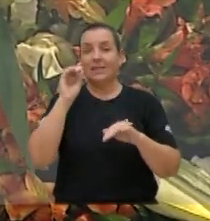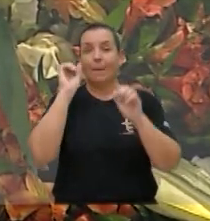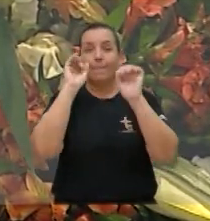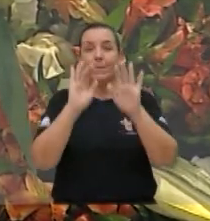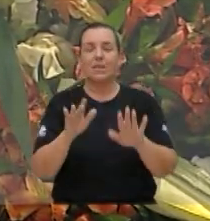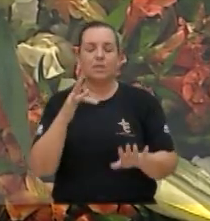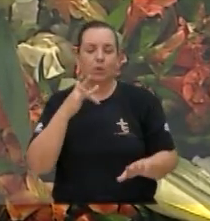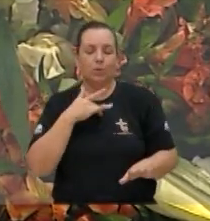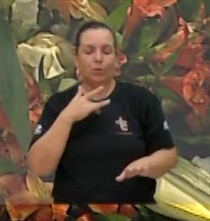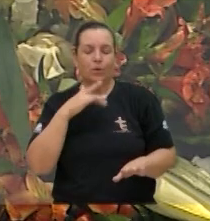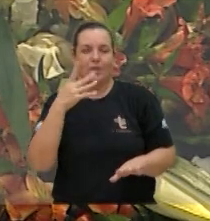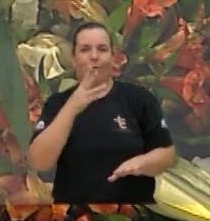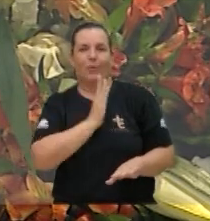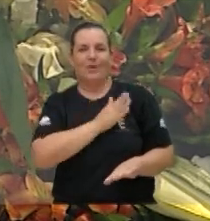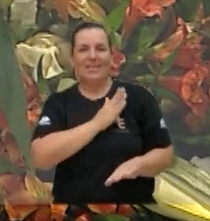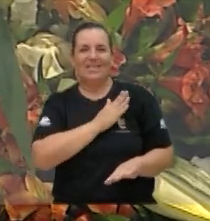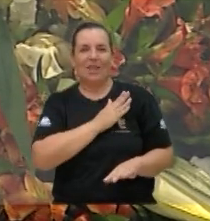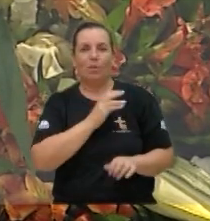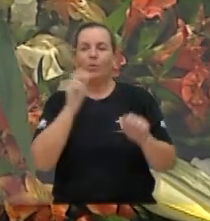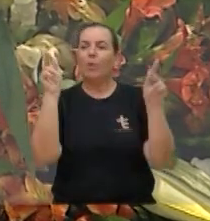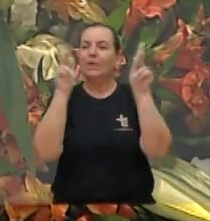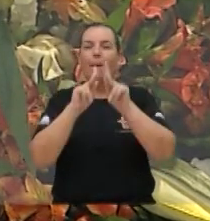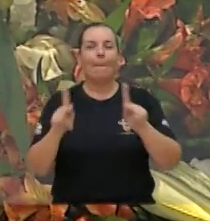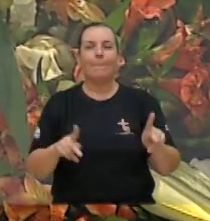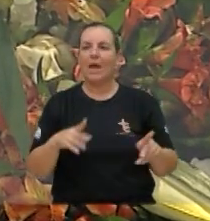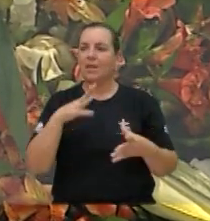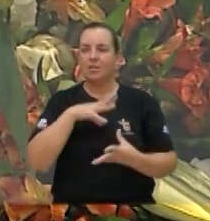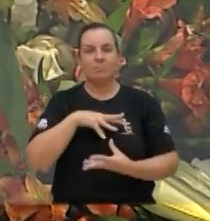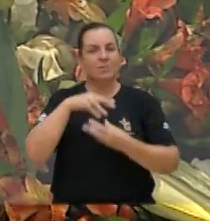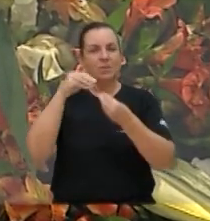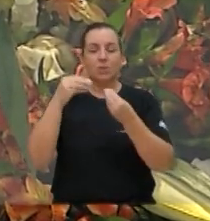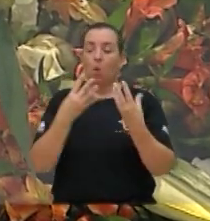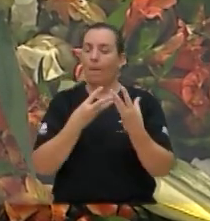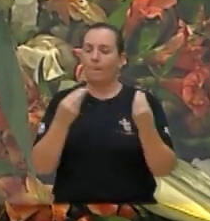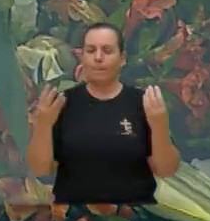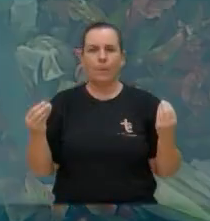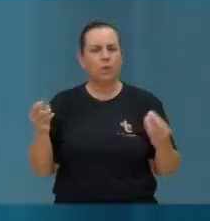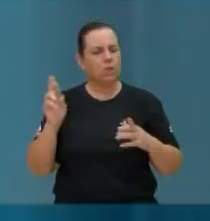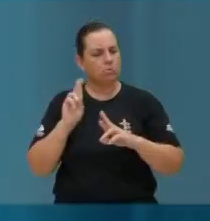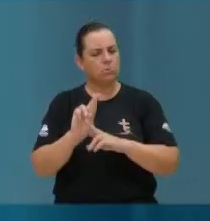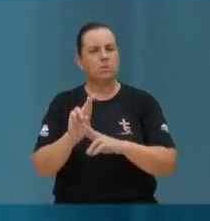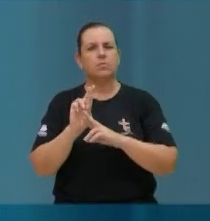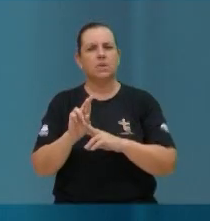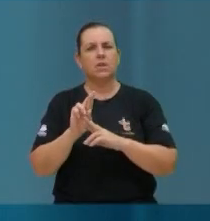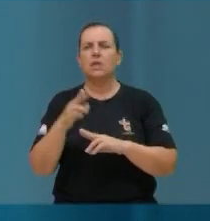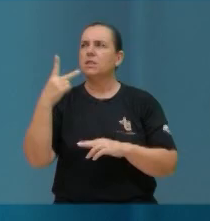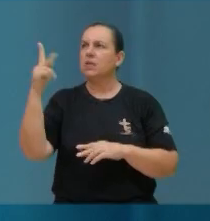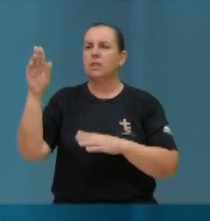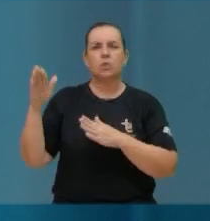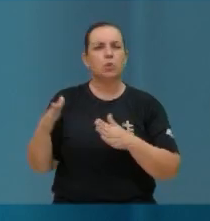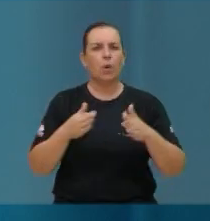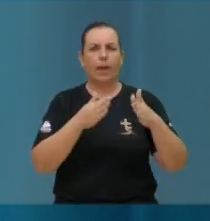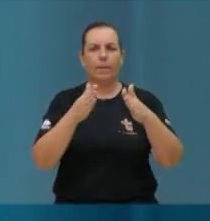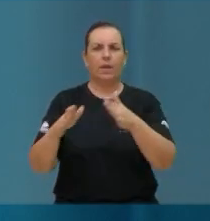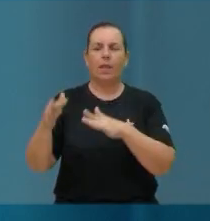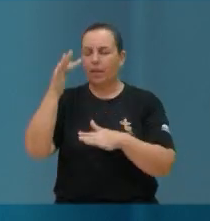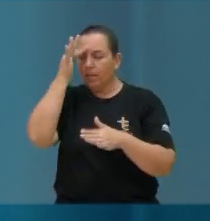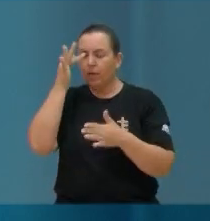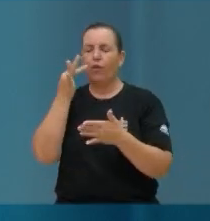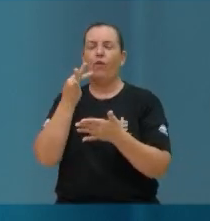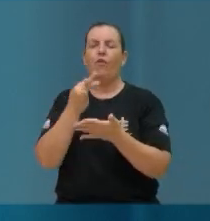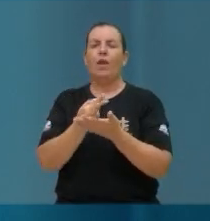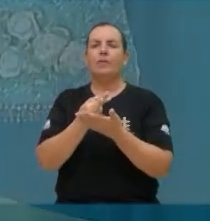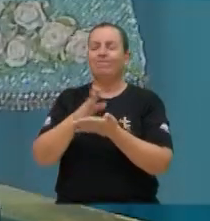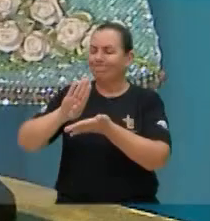te dê muita paz espiritual, muita esperança na sua caminhada de fé, e tire